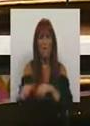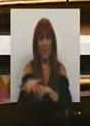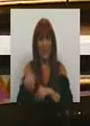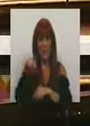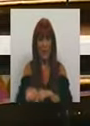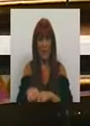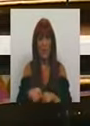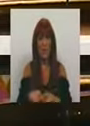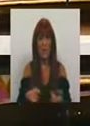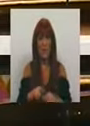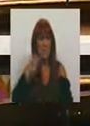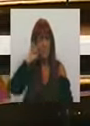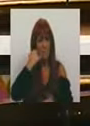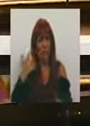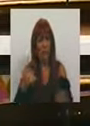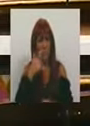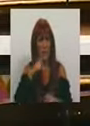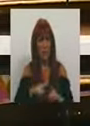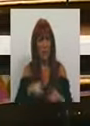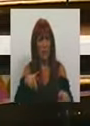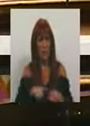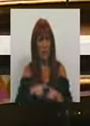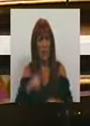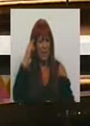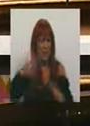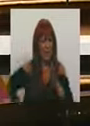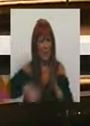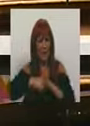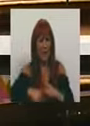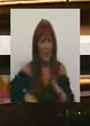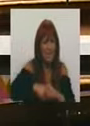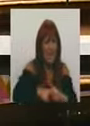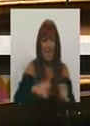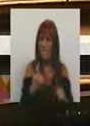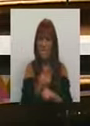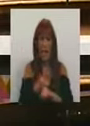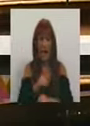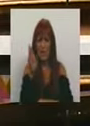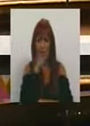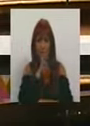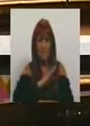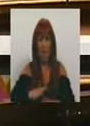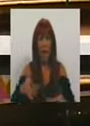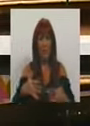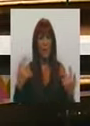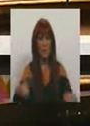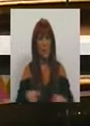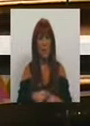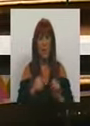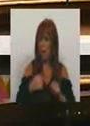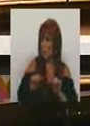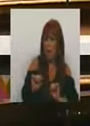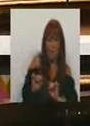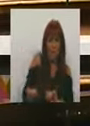âmbitos, calciona-se as pressões, as chantagens e todo um conjunto de práticas que